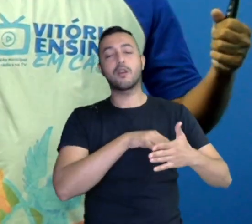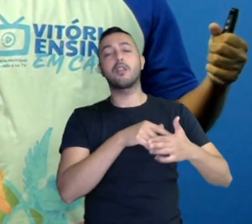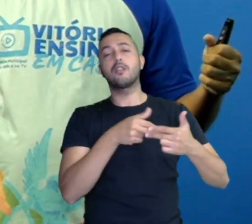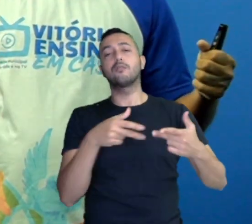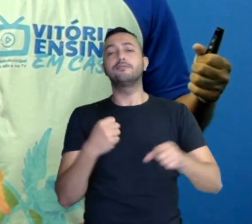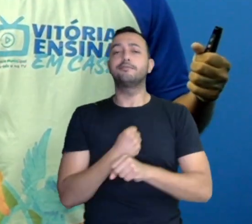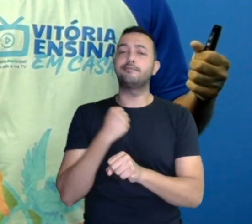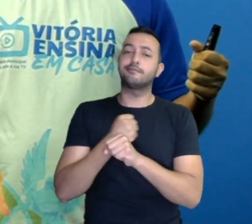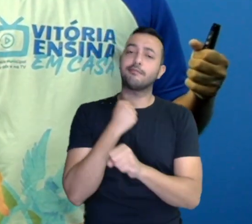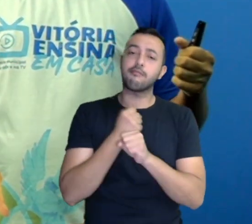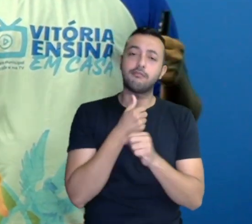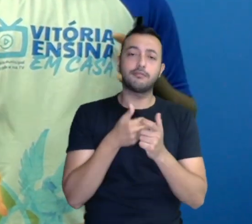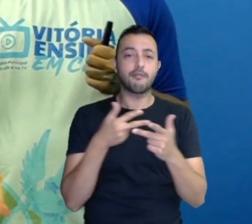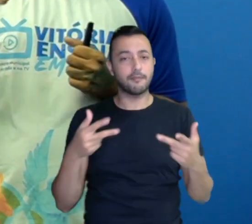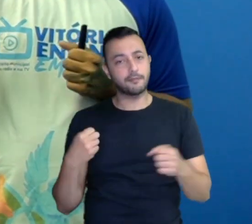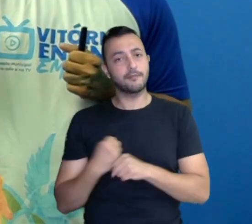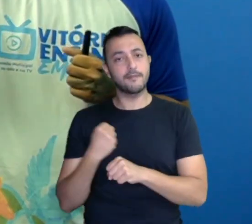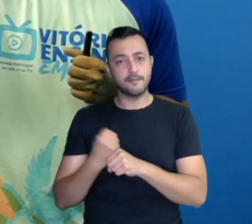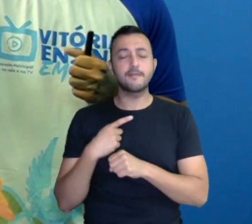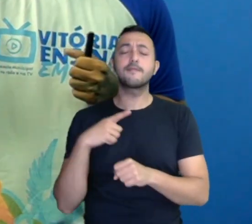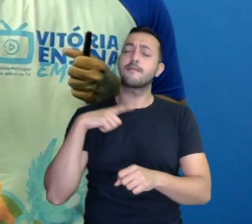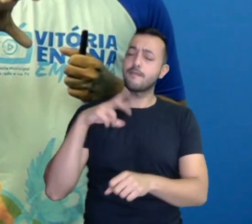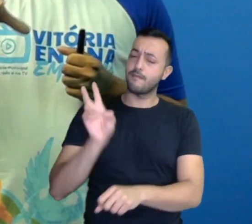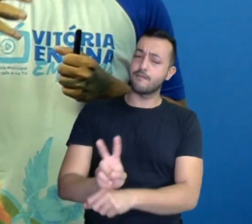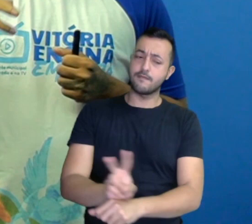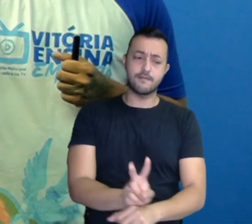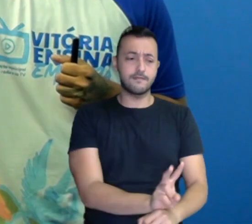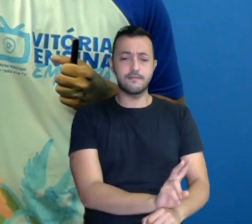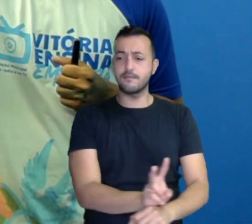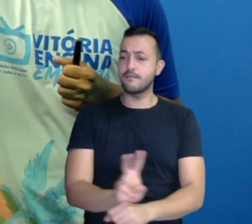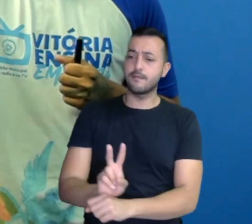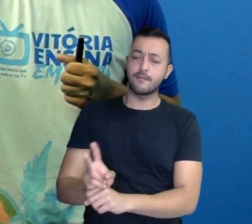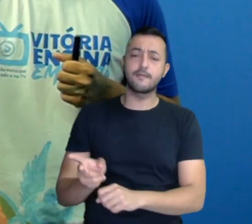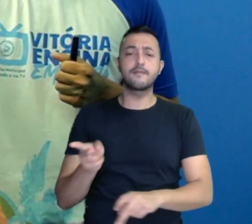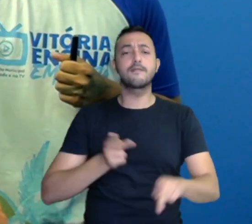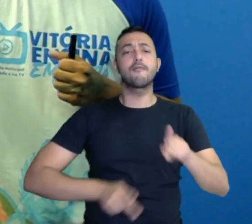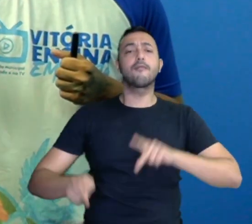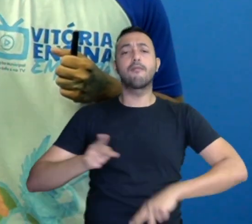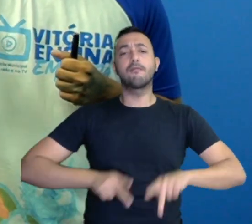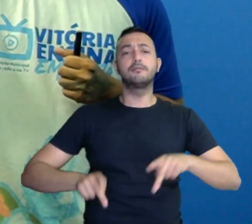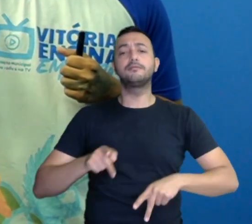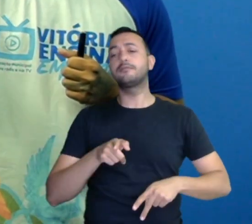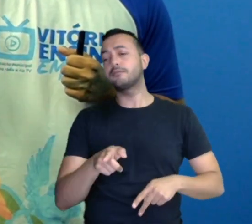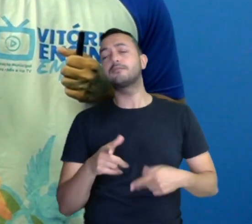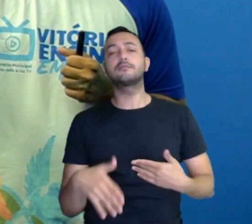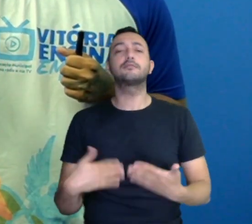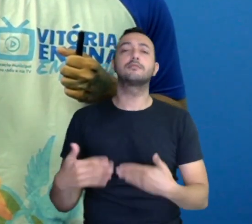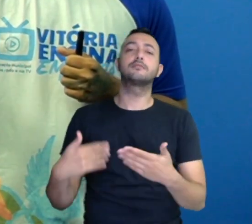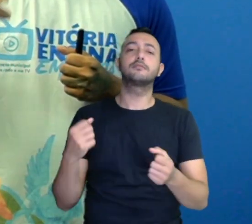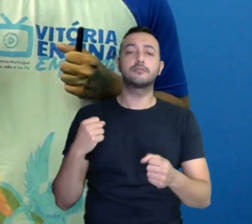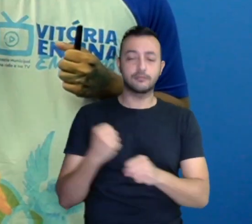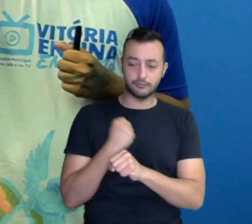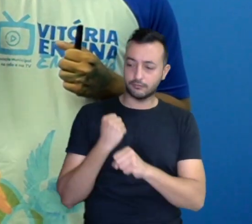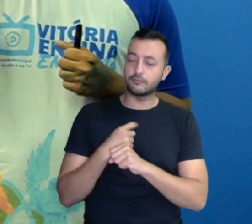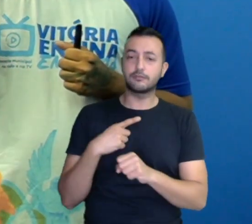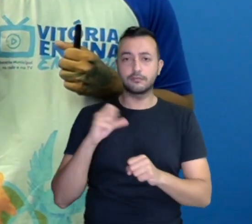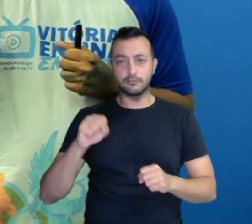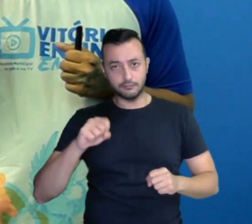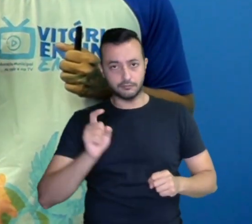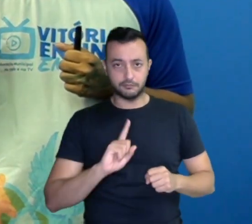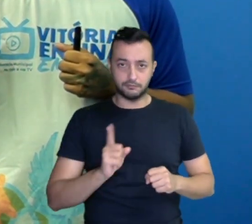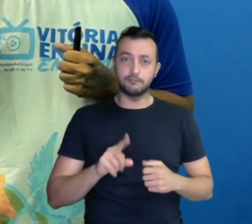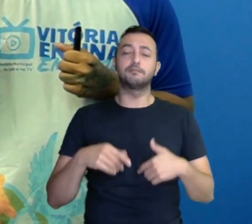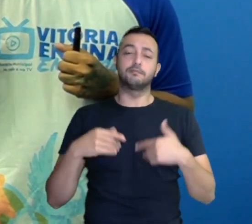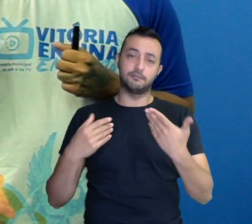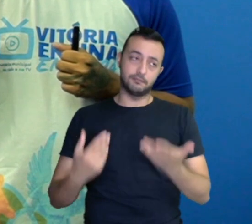essas obras aí também, né? Existiam fiscais para ver se a população estava desenvolvendo essas obras. E eles tinham,